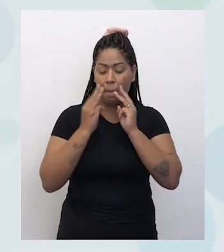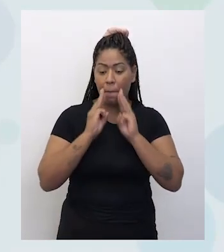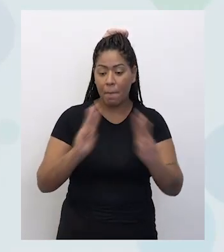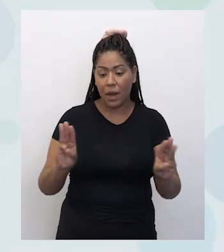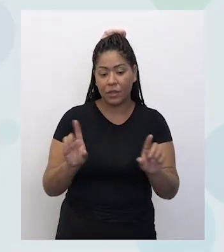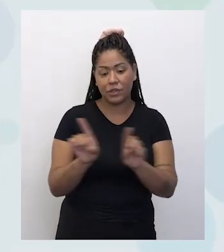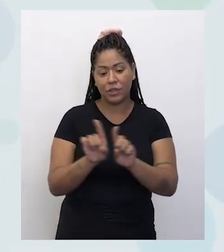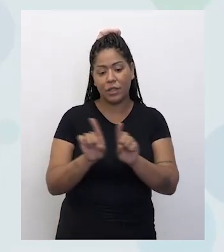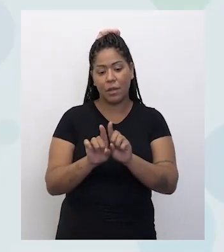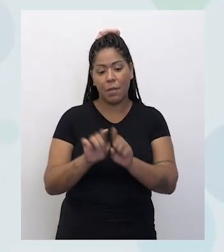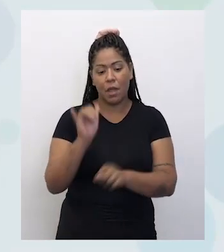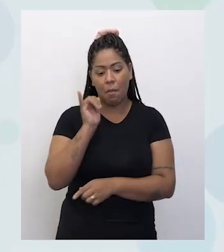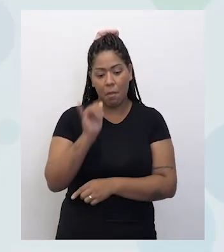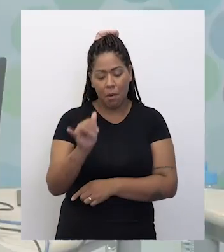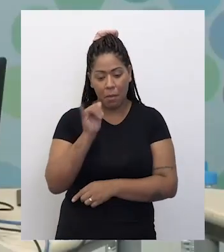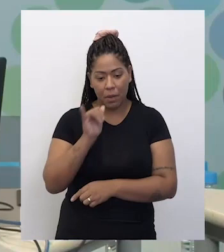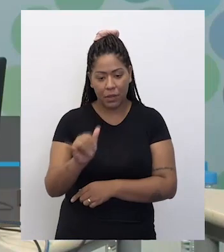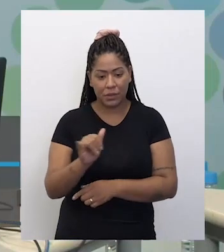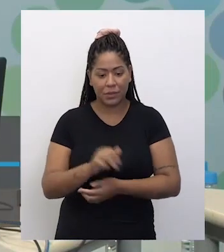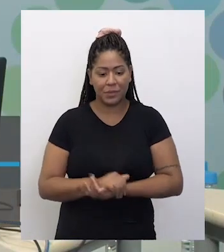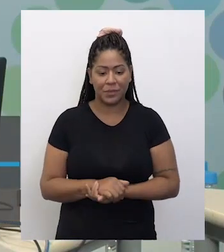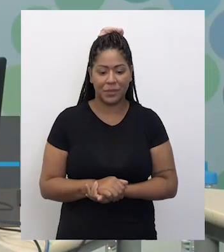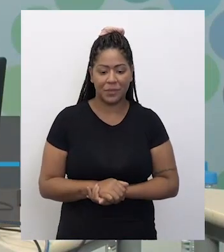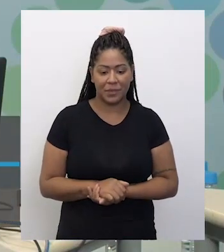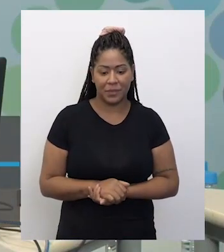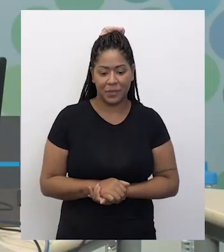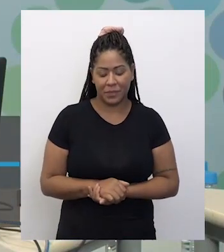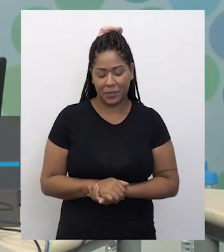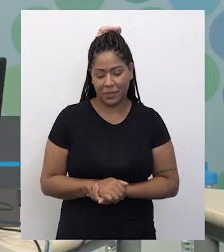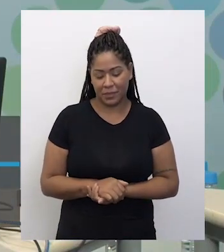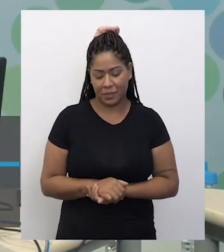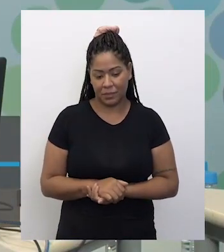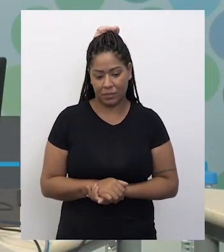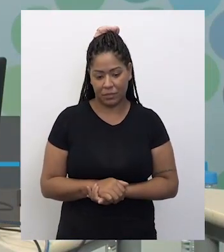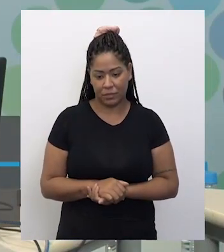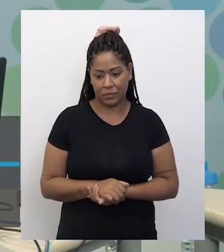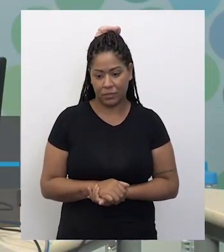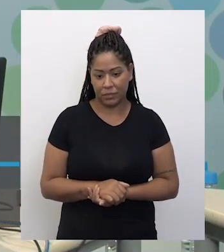vai intrigar a gente durante todos esses 40 minutos.